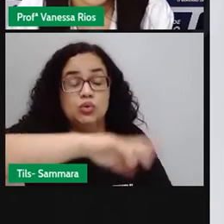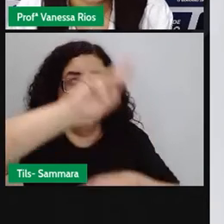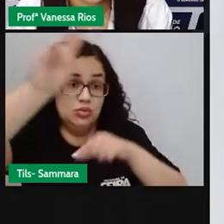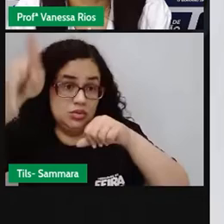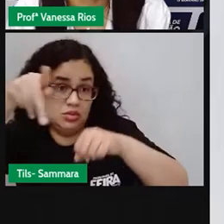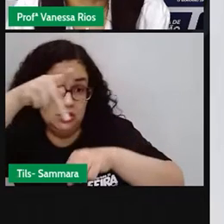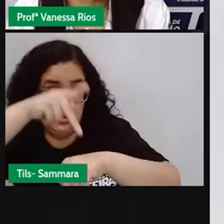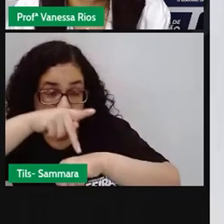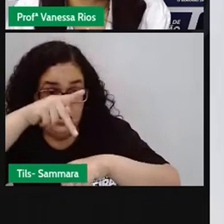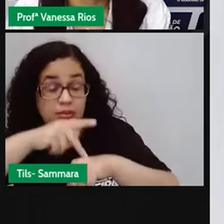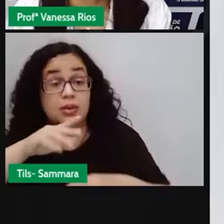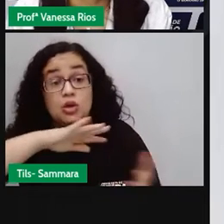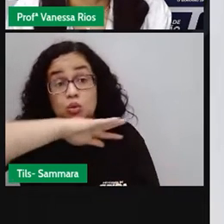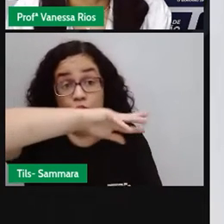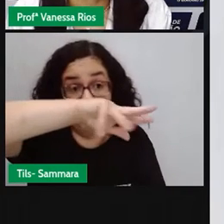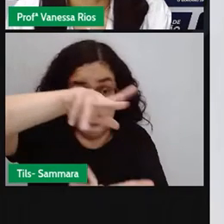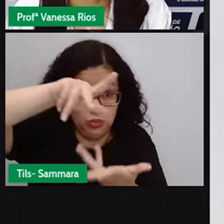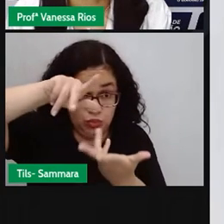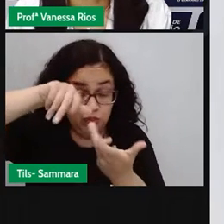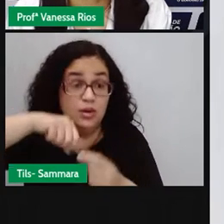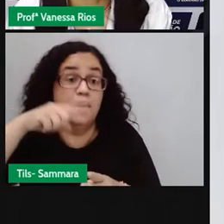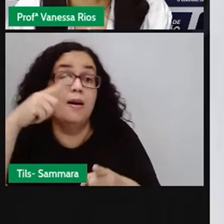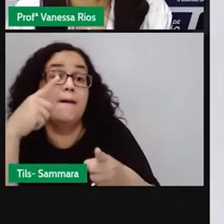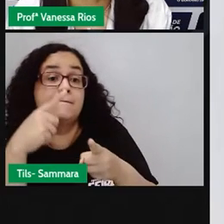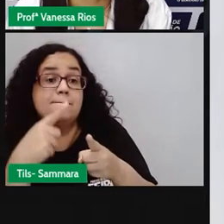países, né, para o mundo, porque